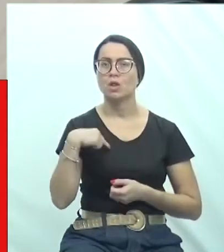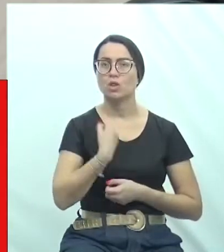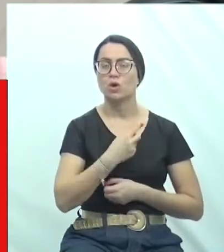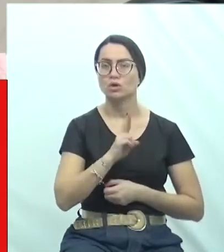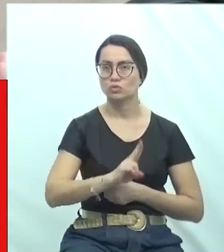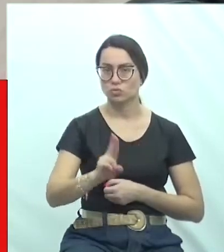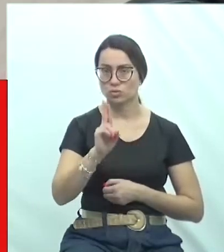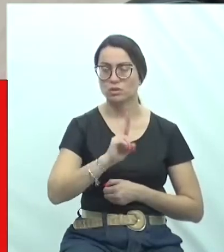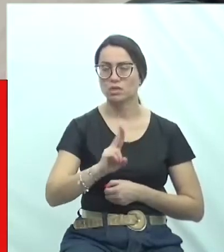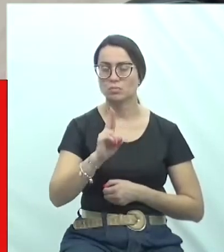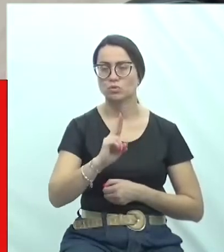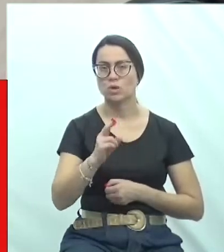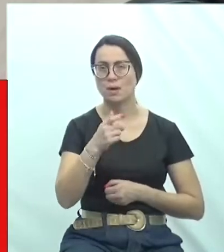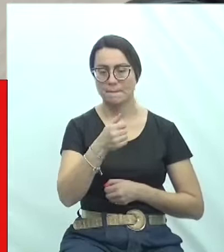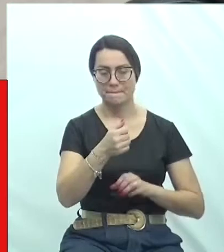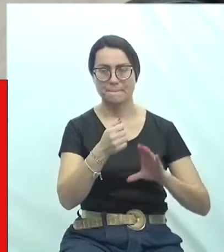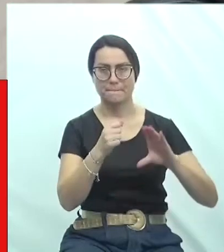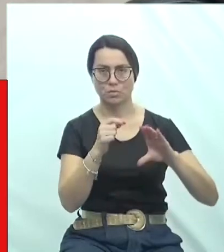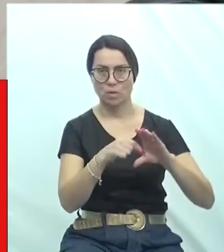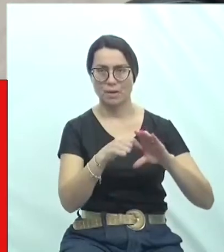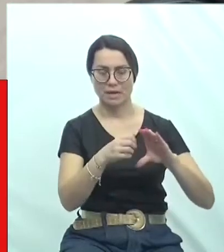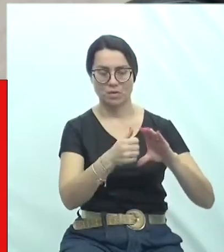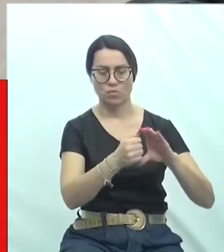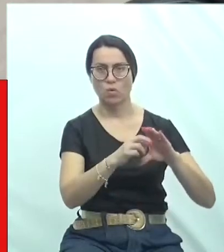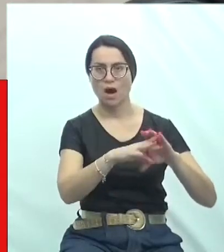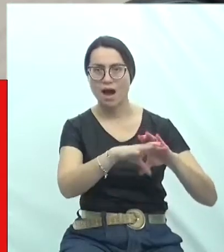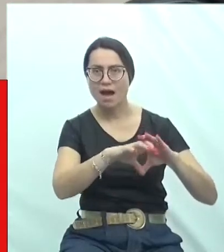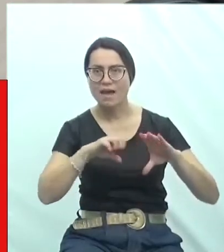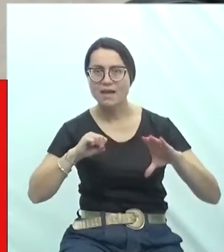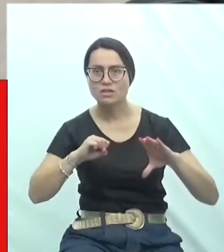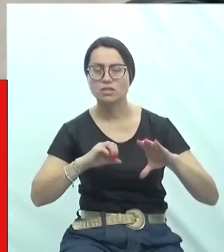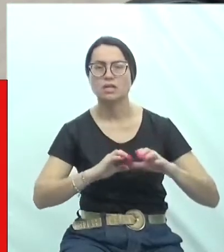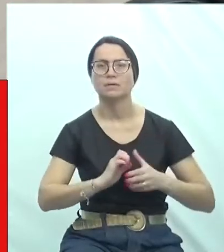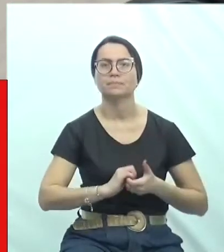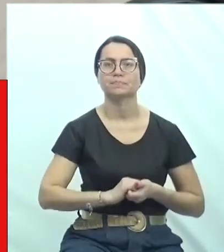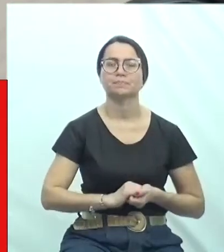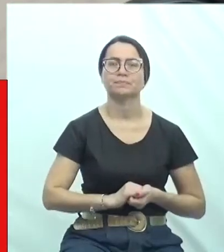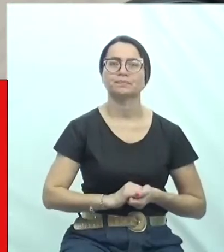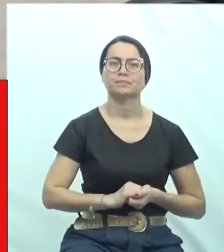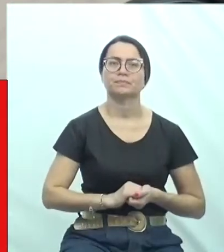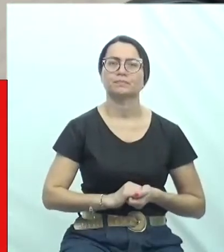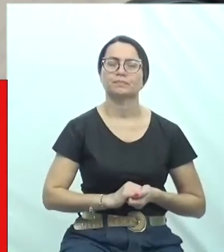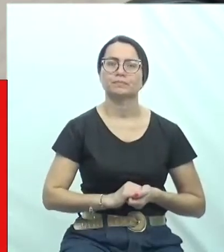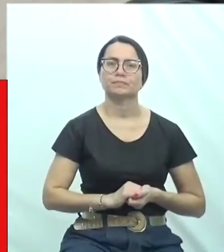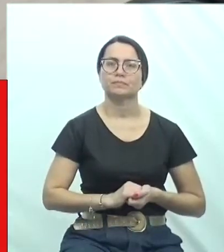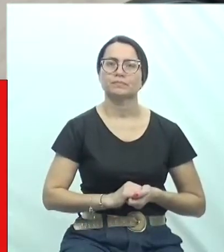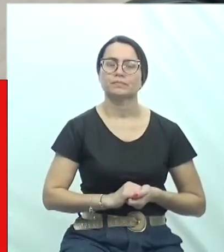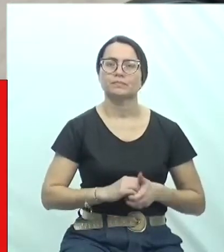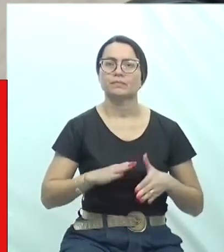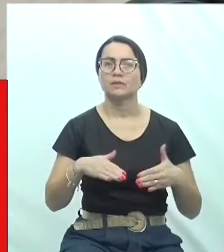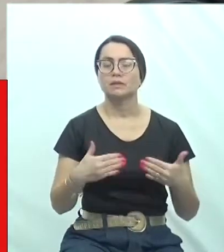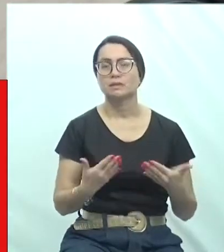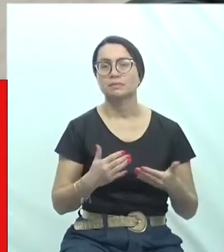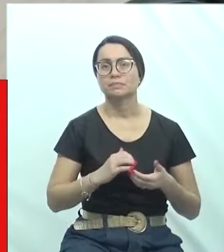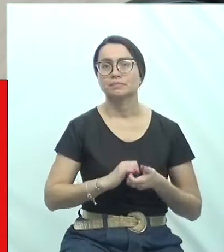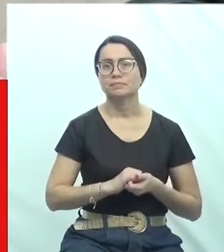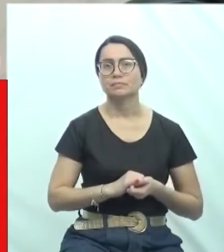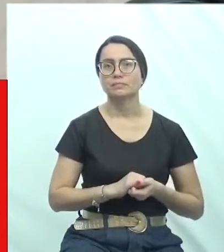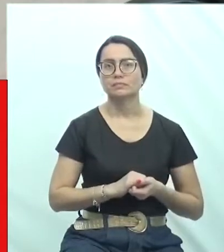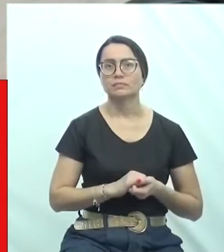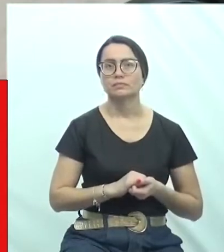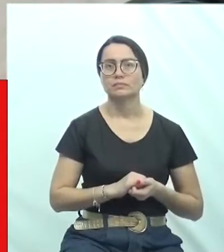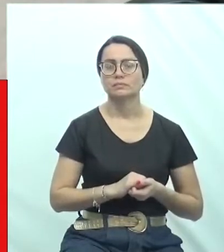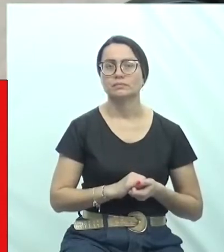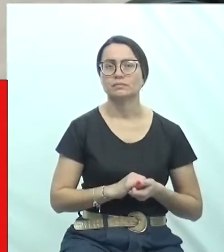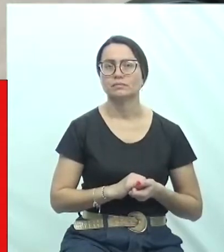para retirada de ar através da ventosa, tá? Provavelmente, vai ter